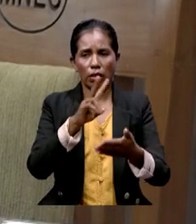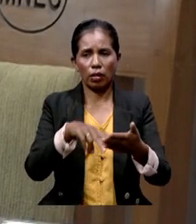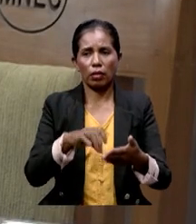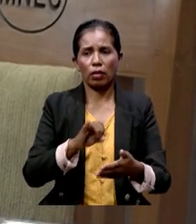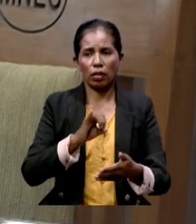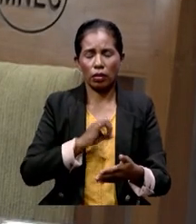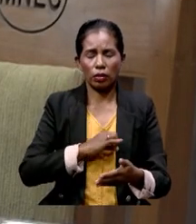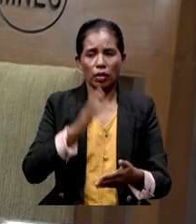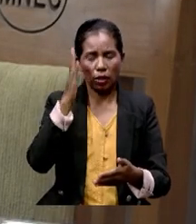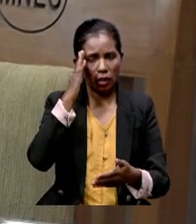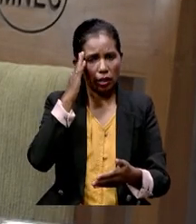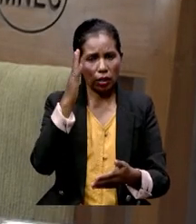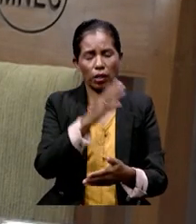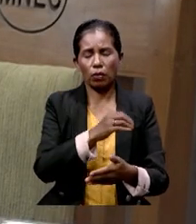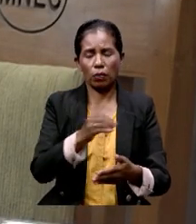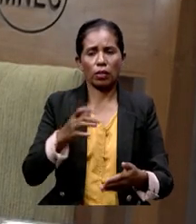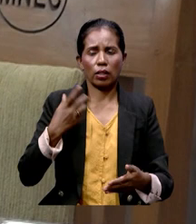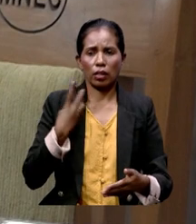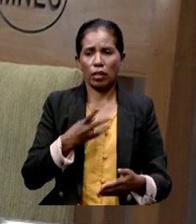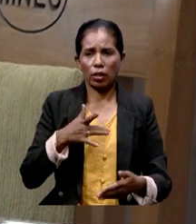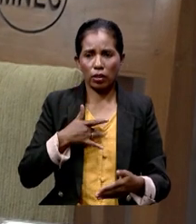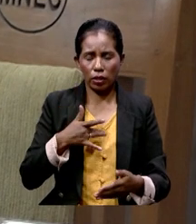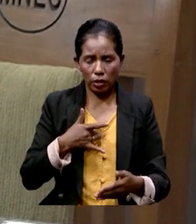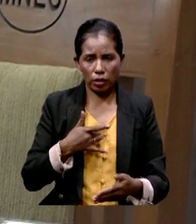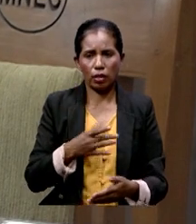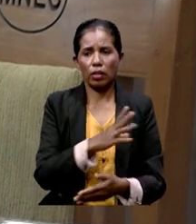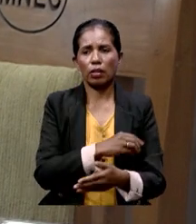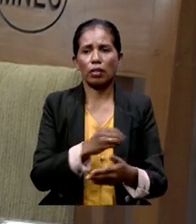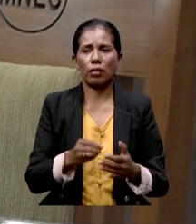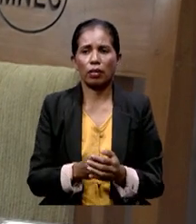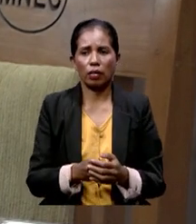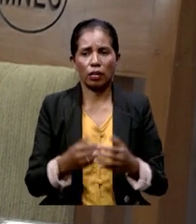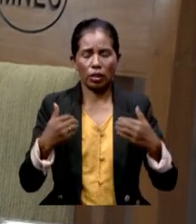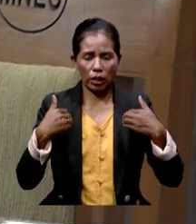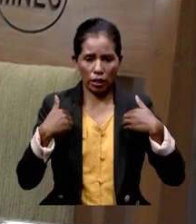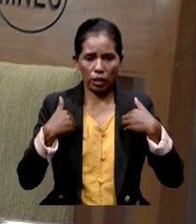expressar bem os nossos sentimentos, temos que ter